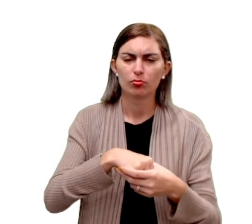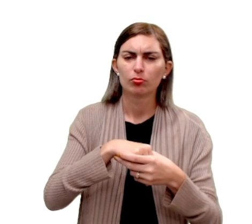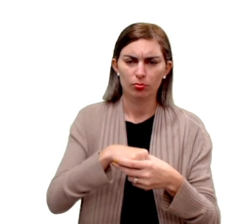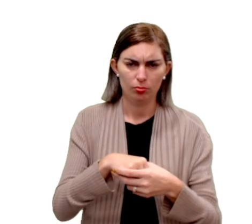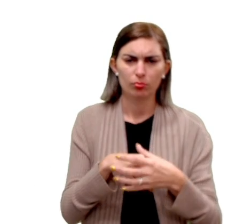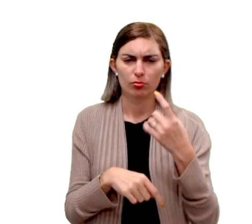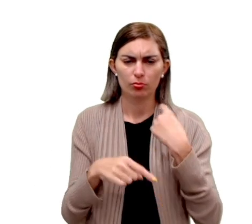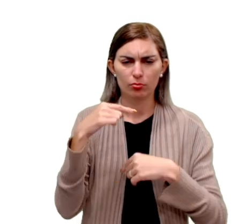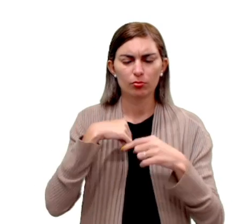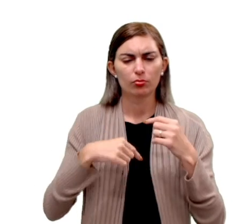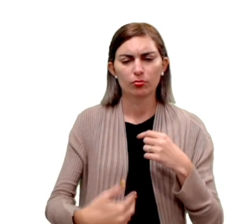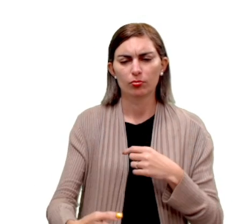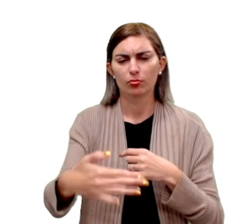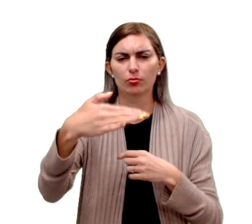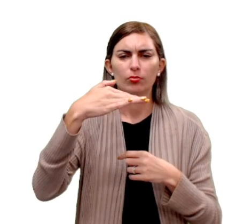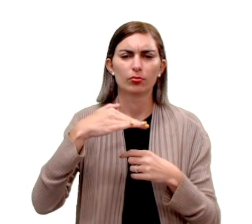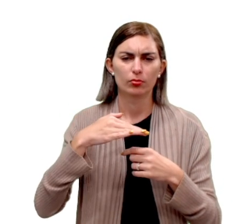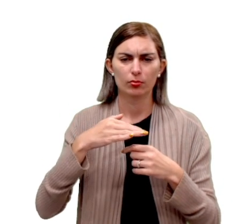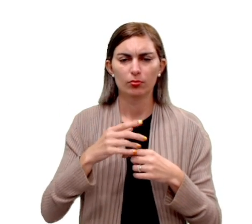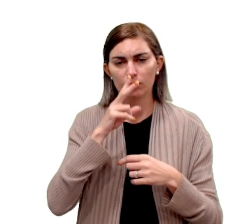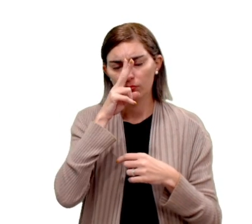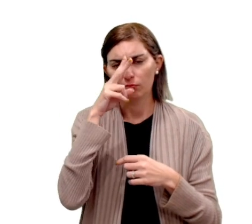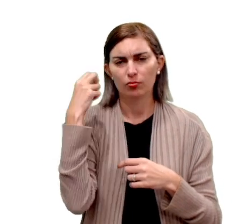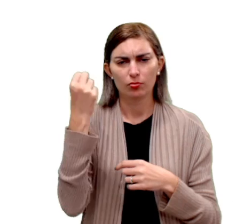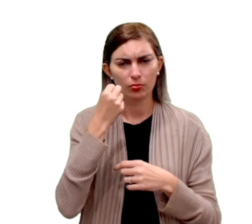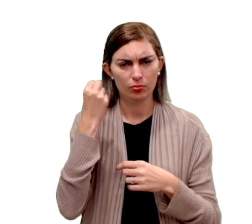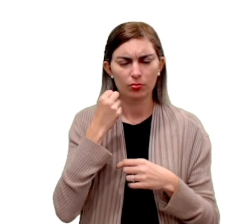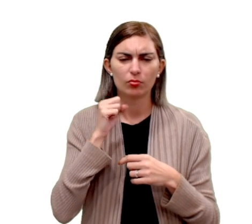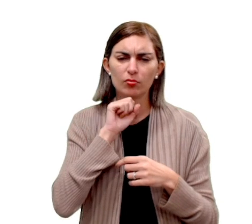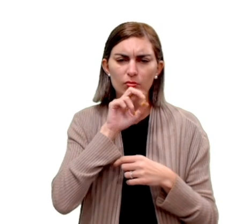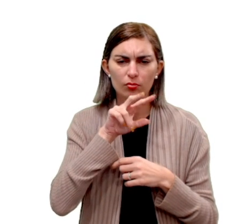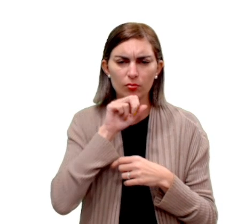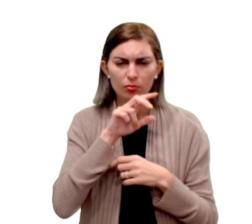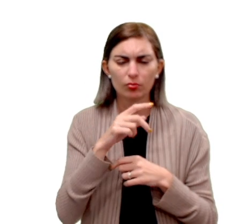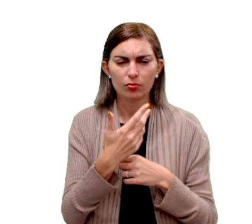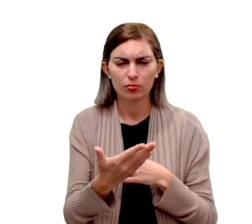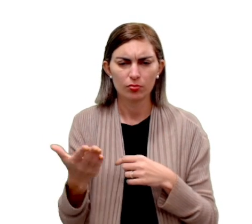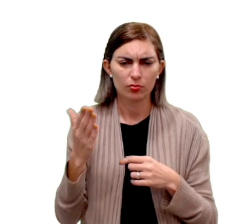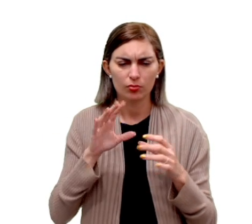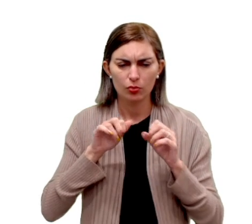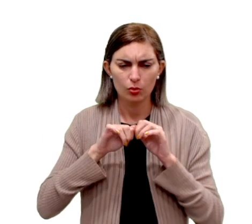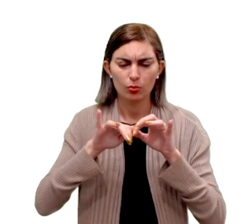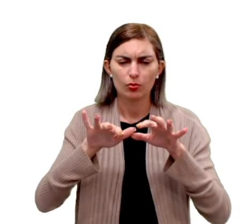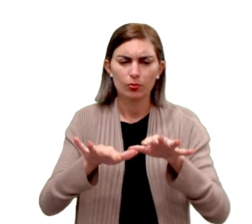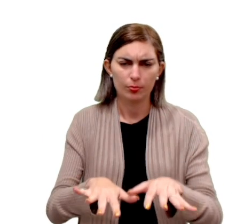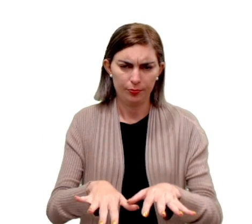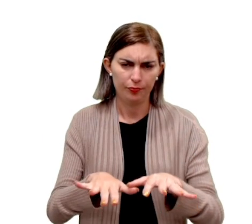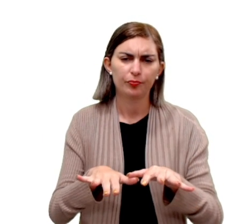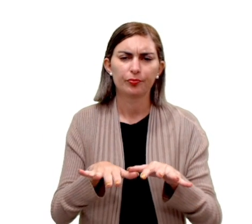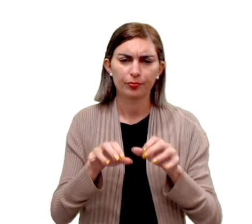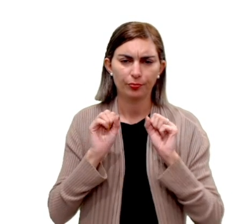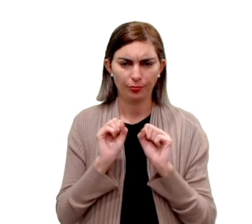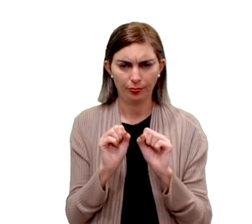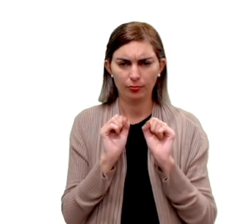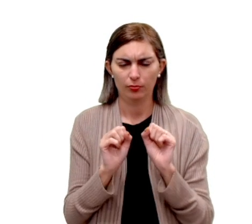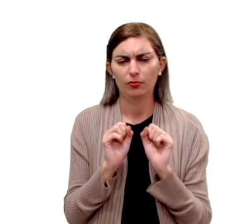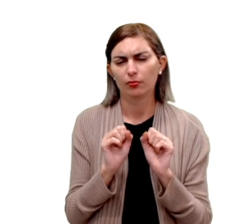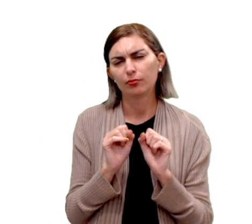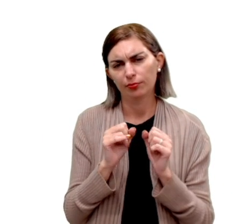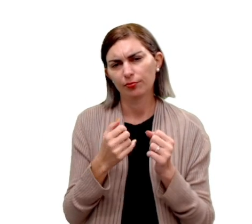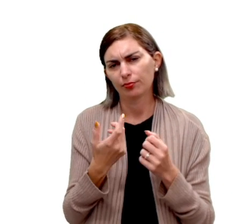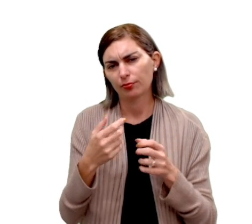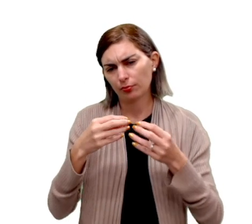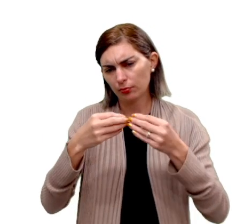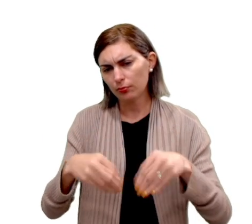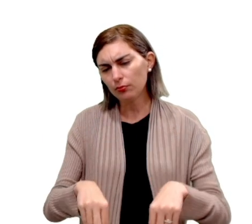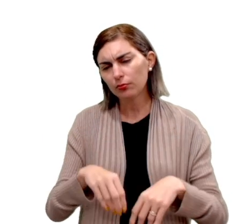organismo, ela vai determinar a gravidade dessa intoxicação. Então, via de contaminação pode interferir na